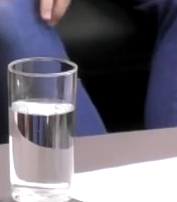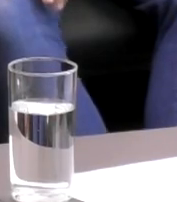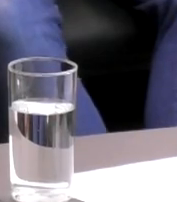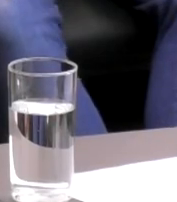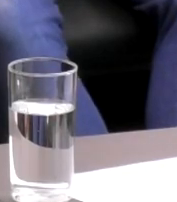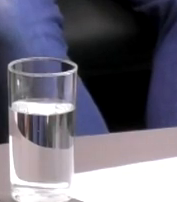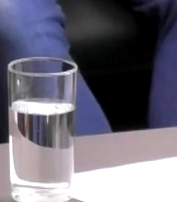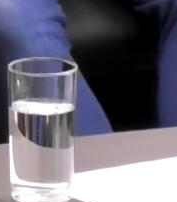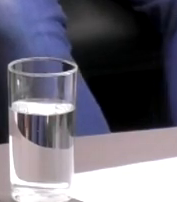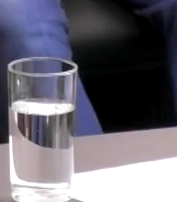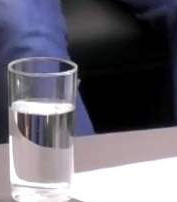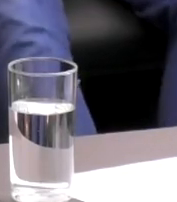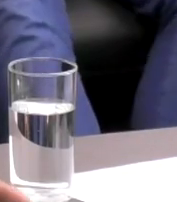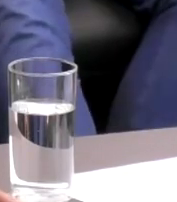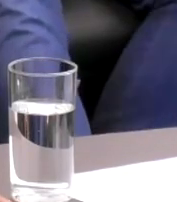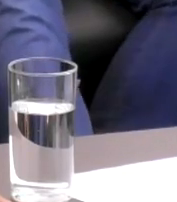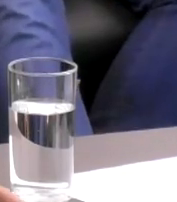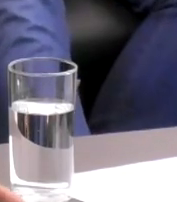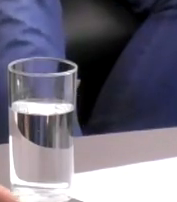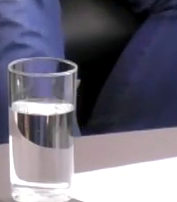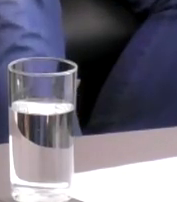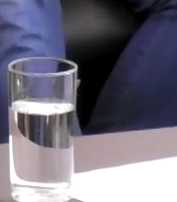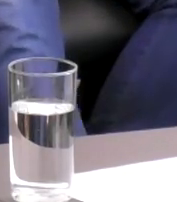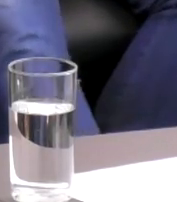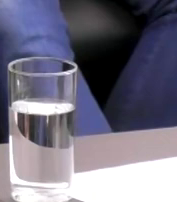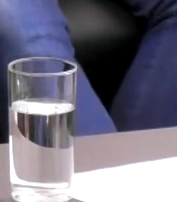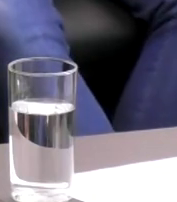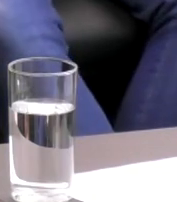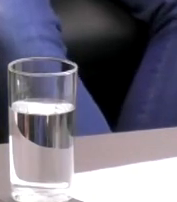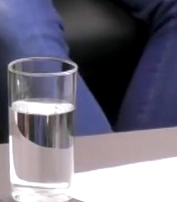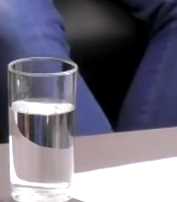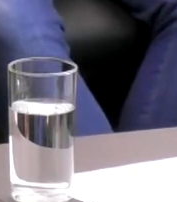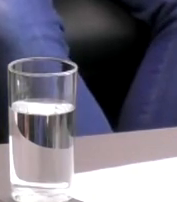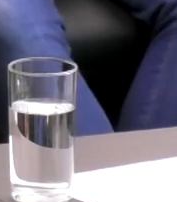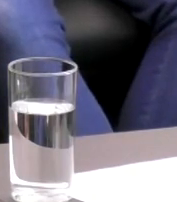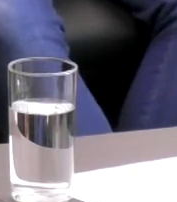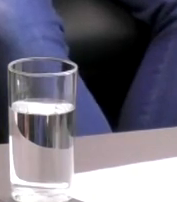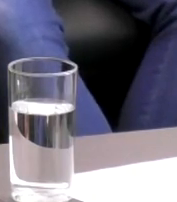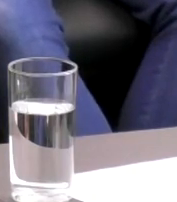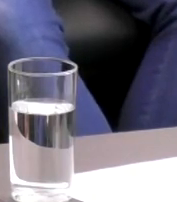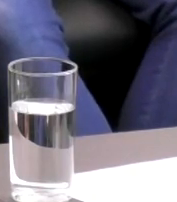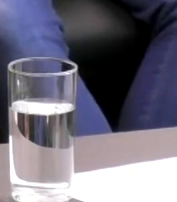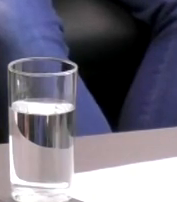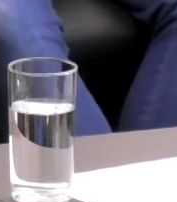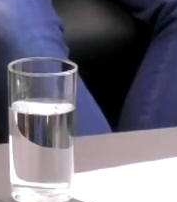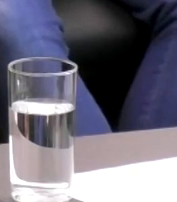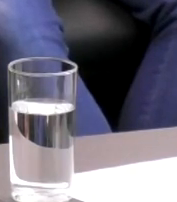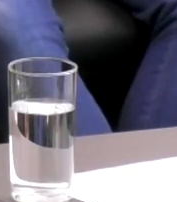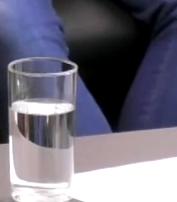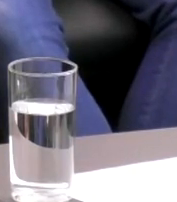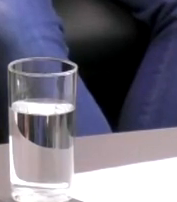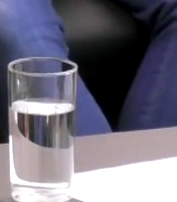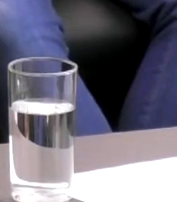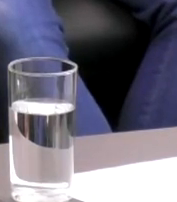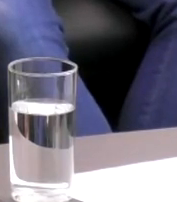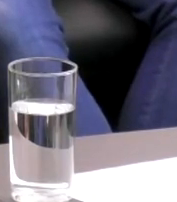cadeia. Trabalhava no extra como segurança. Hoje ele virou mendigo.